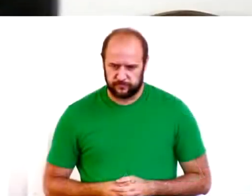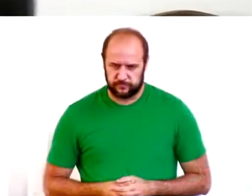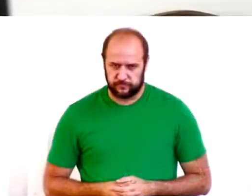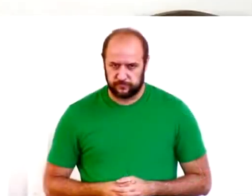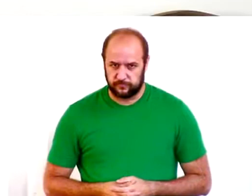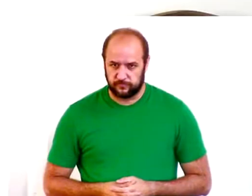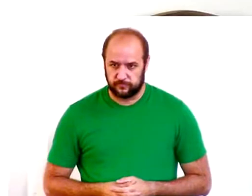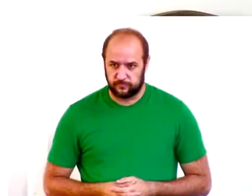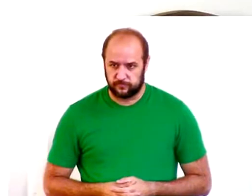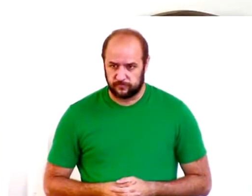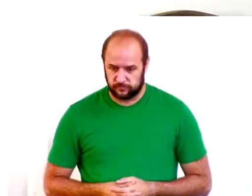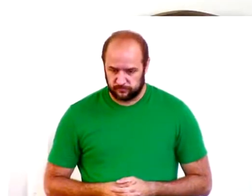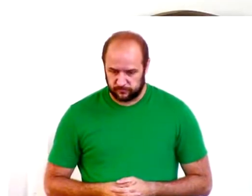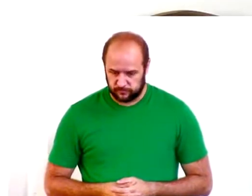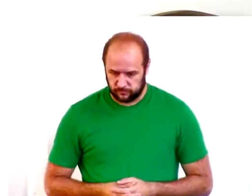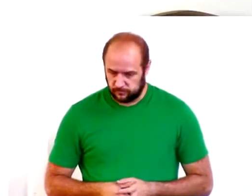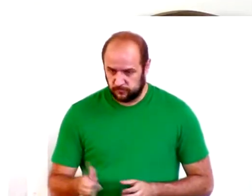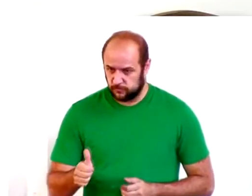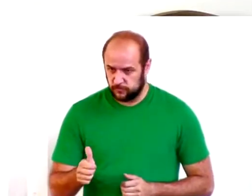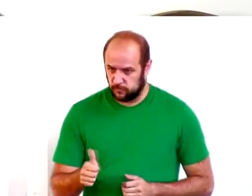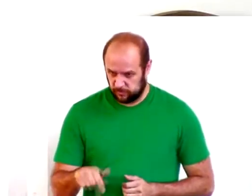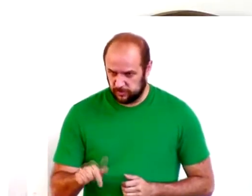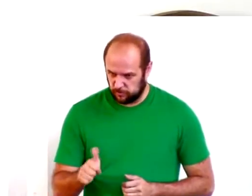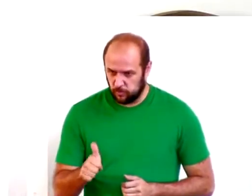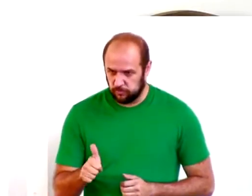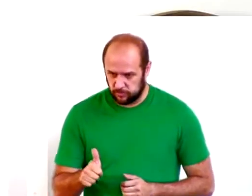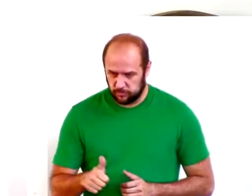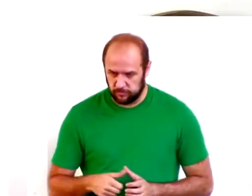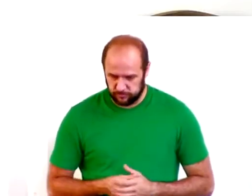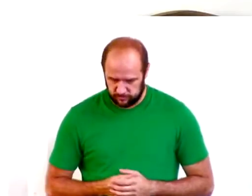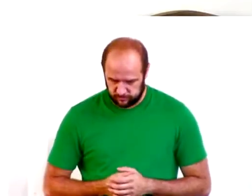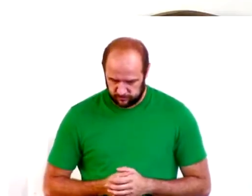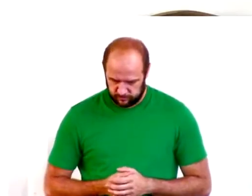é importante que não haja o ruído na comunicação.